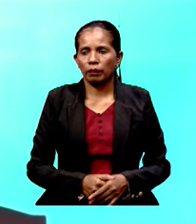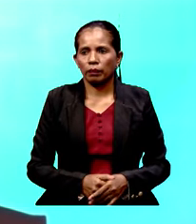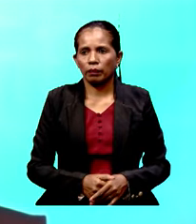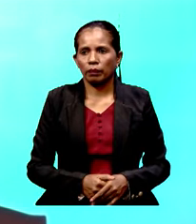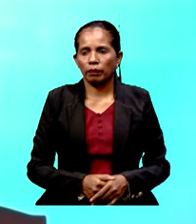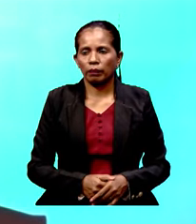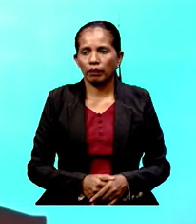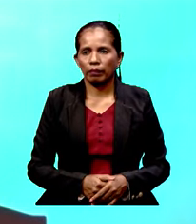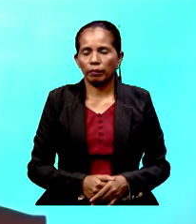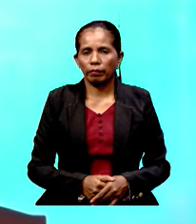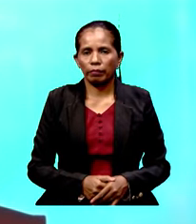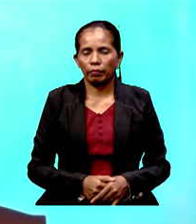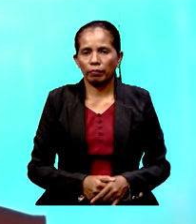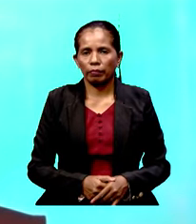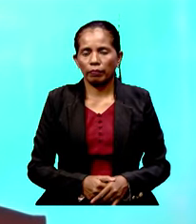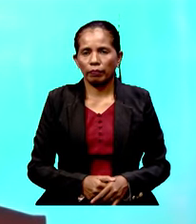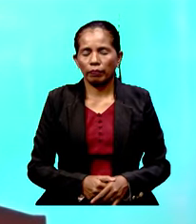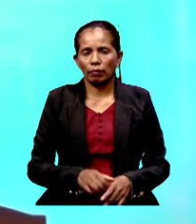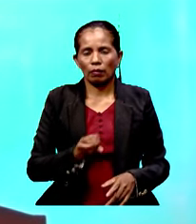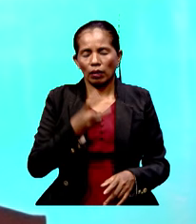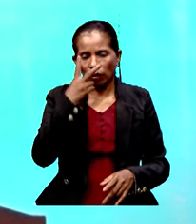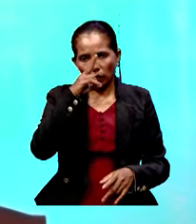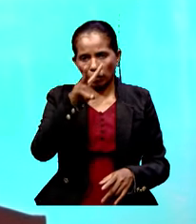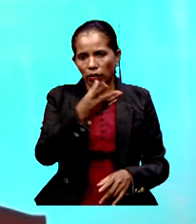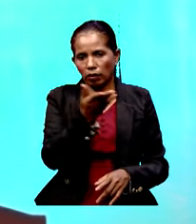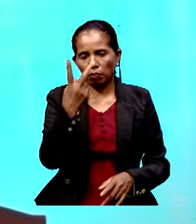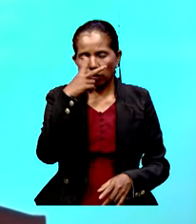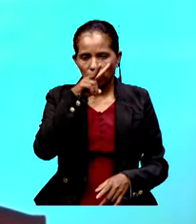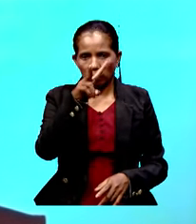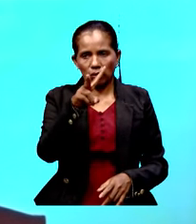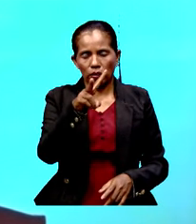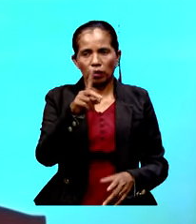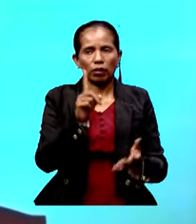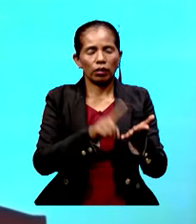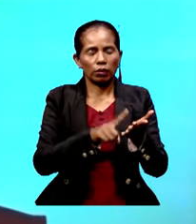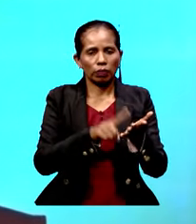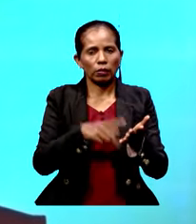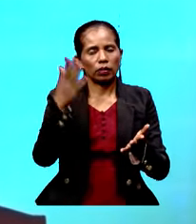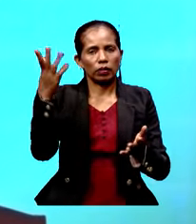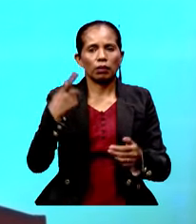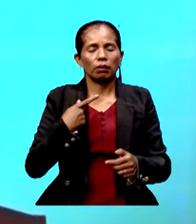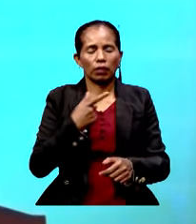Foi ainda dar o cara e me acompanha debates em Parlamento.